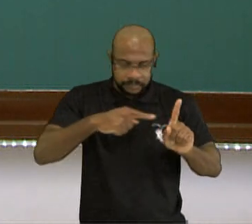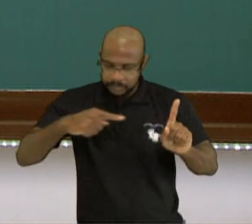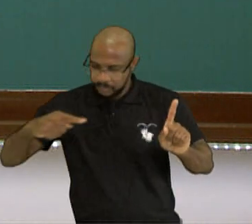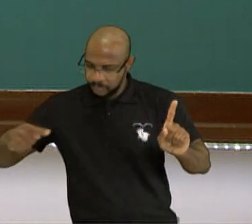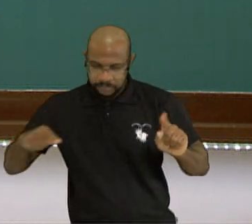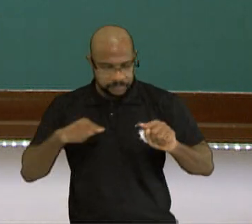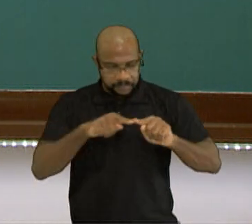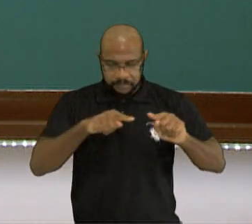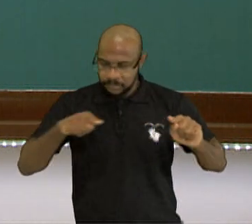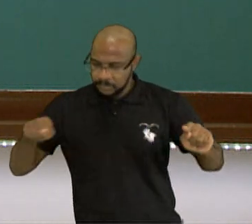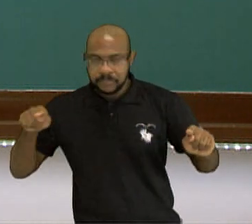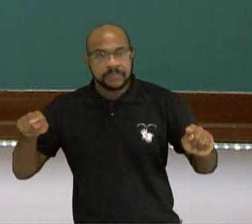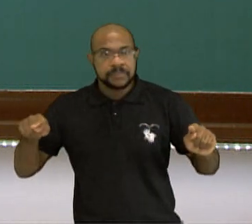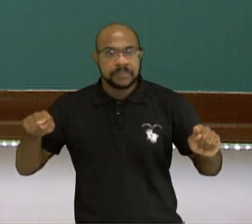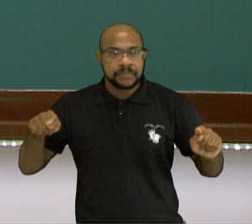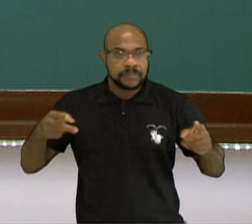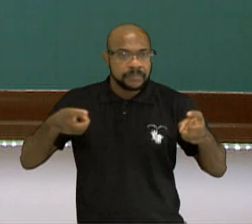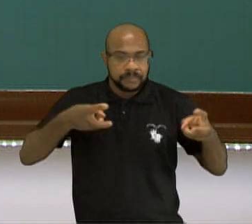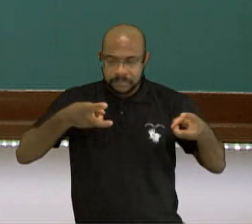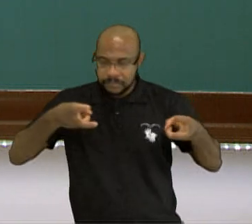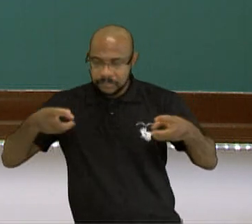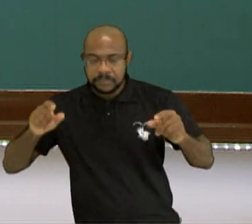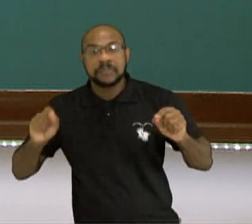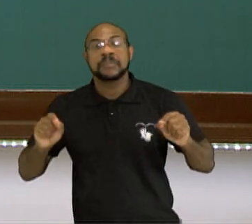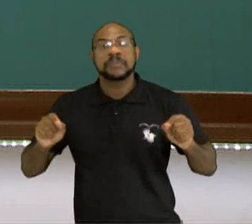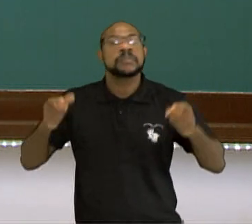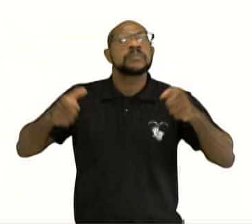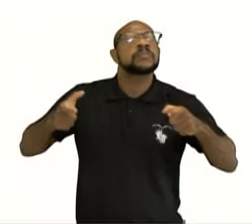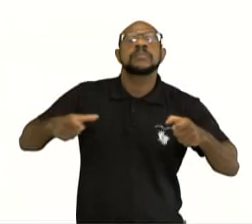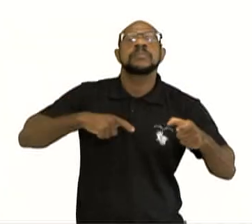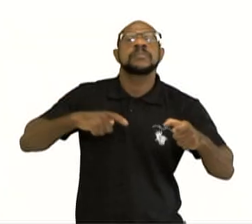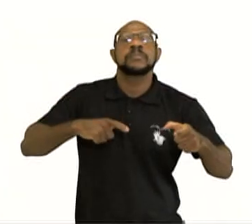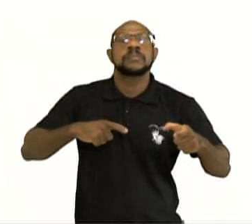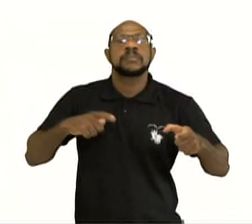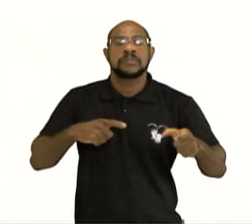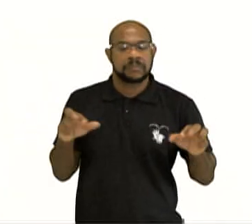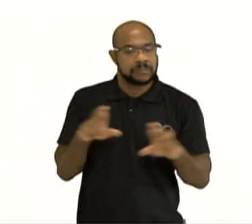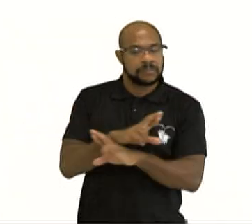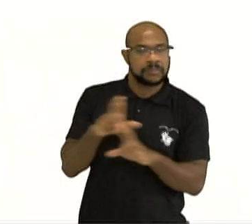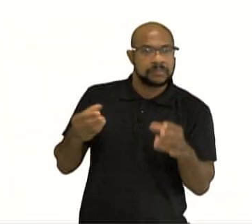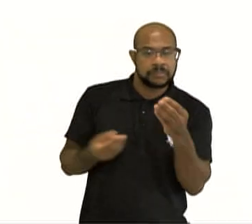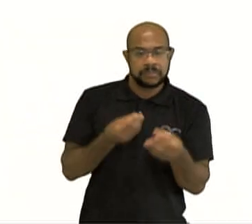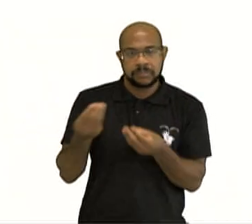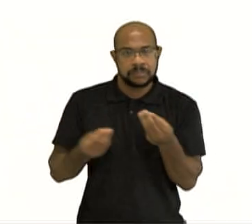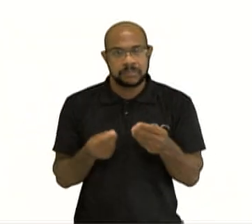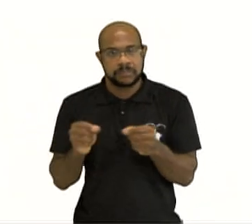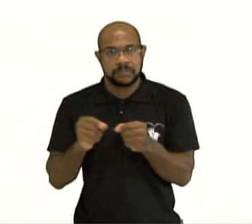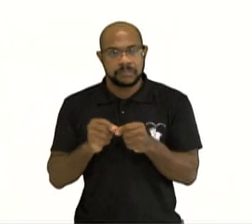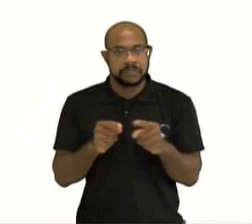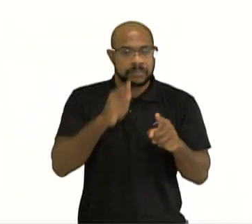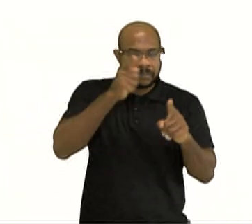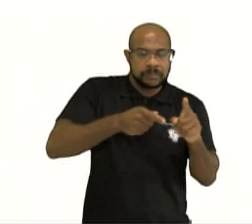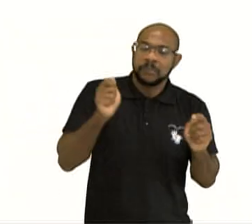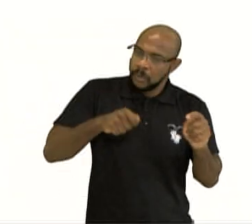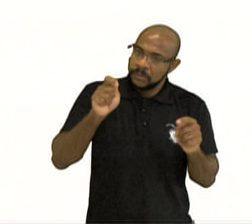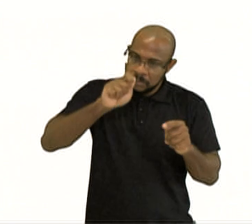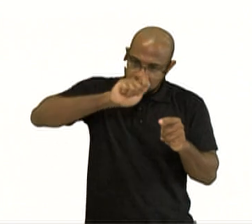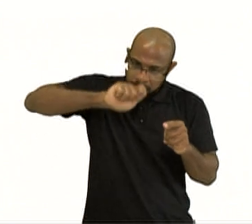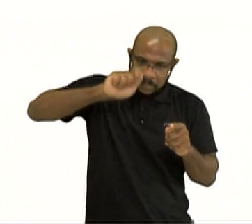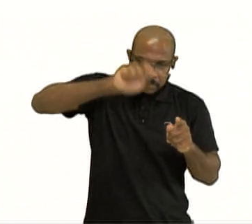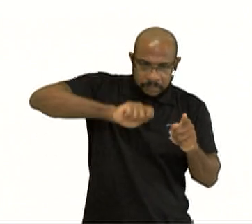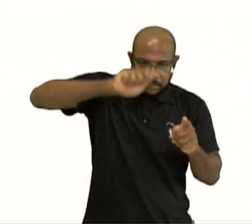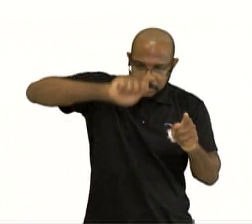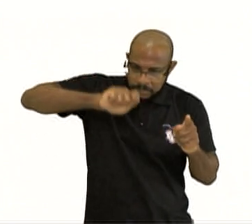todo o eixo, e verificar aonde eu tenho essa relação. Você pode ir pintando, pode ir riscando com